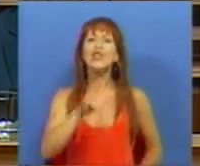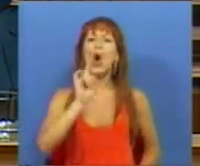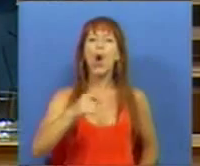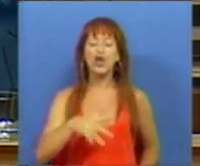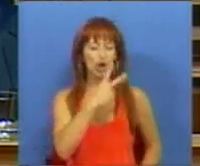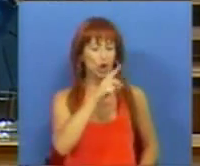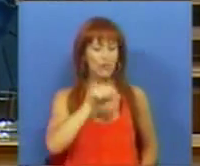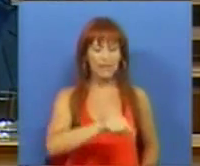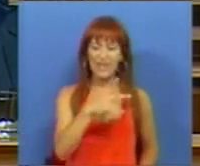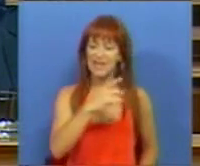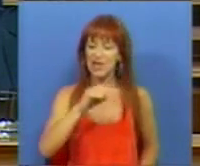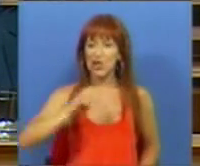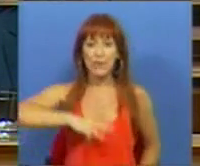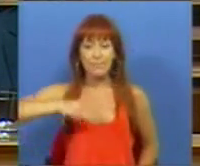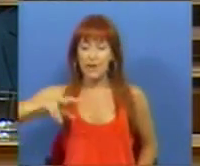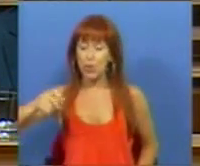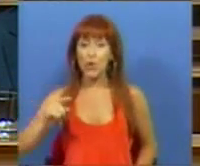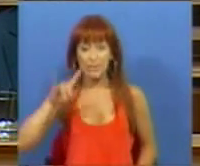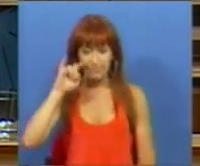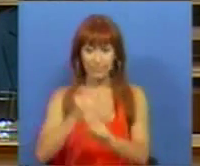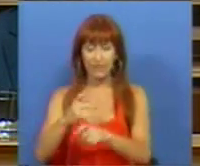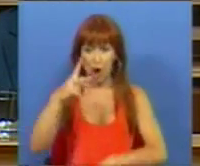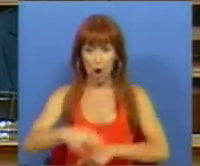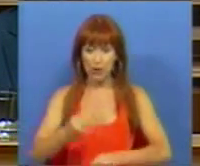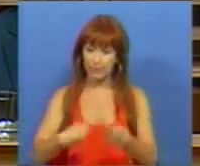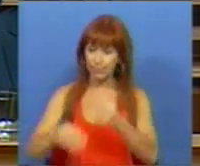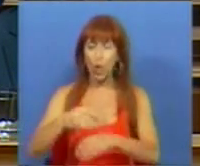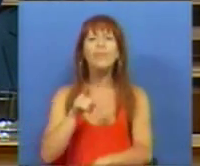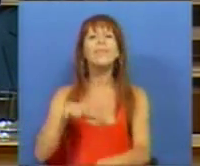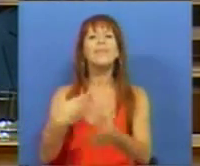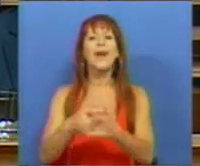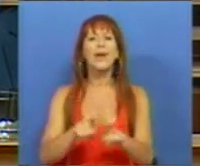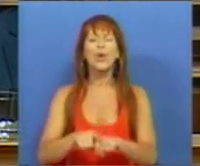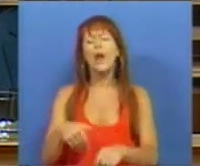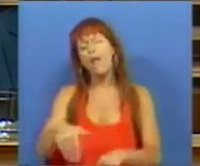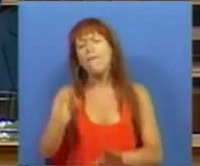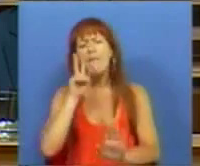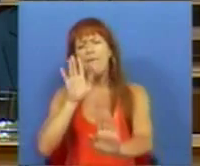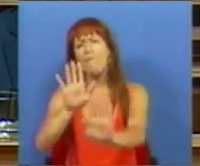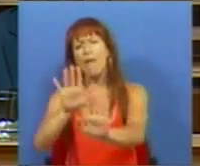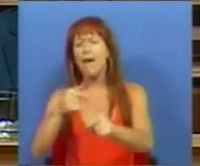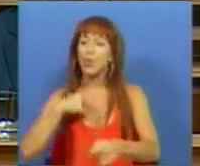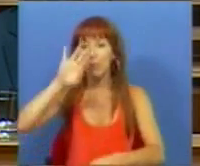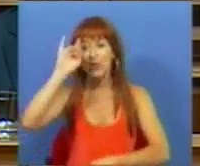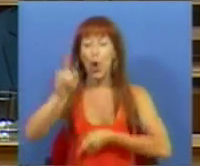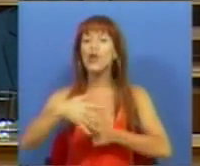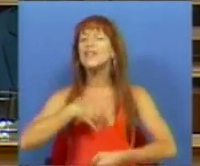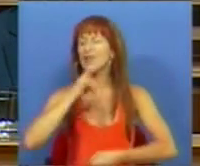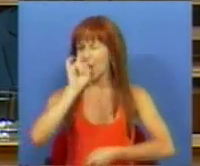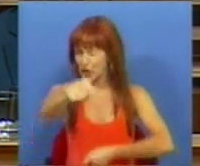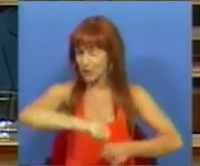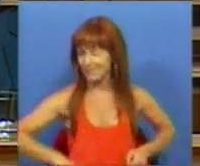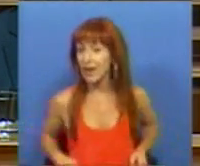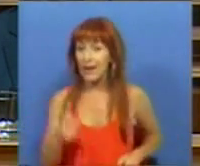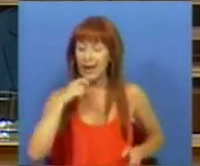aos 2.600 milhões de euros que lhe é exigido de corte suplementar é logo se vê e já sabem o que isso quer dizer